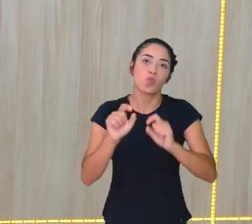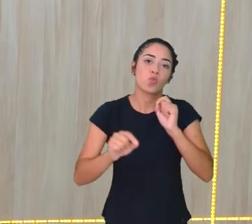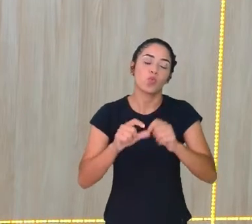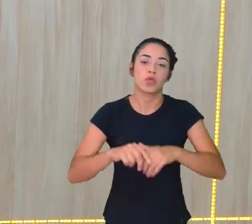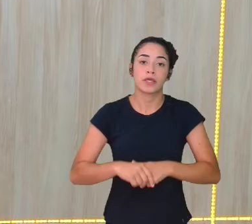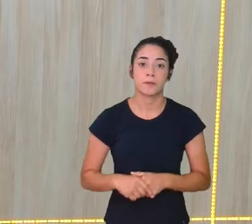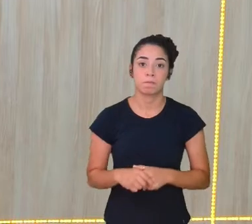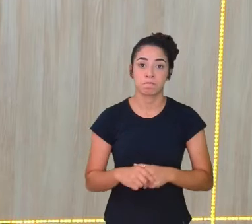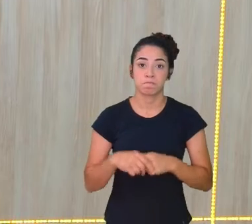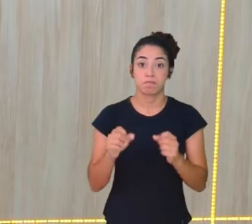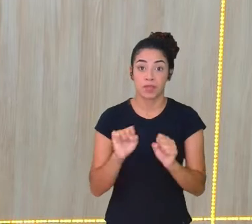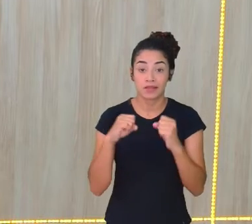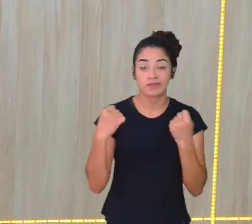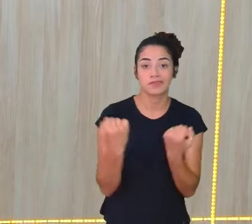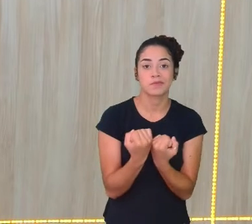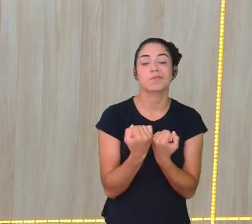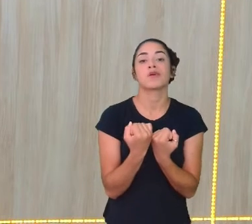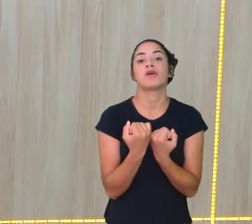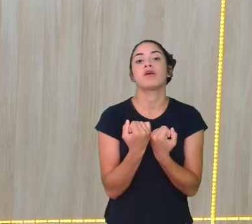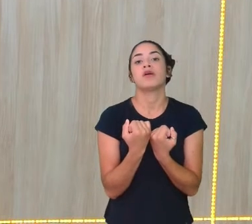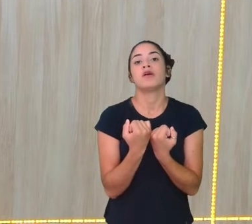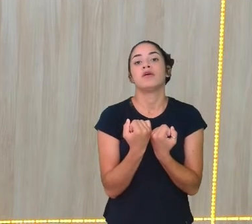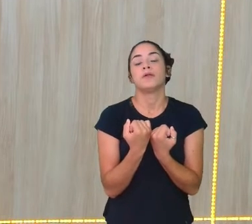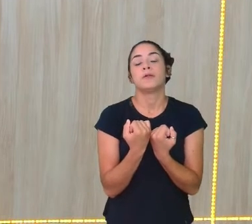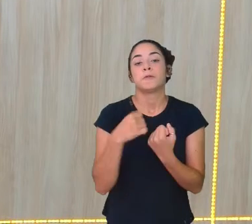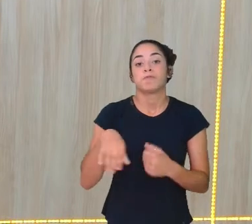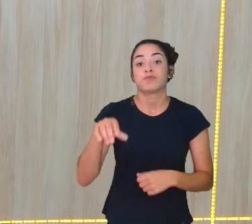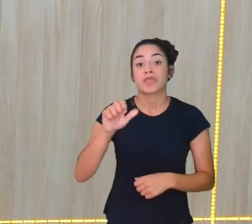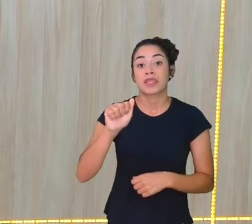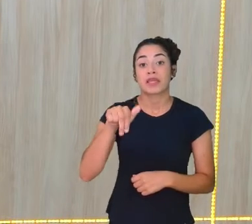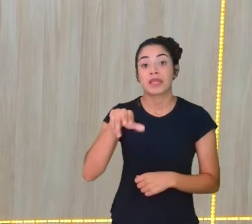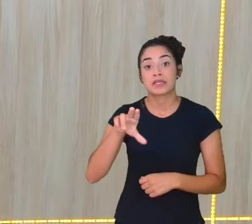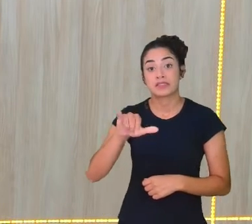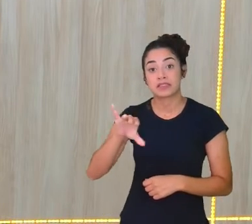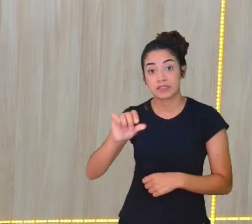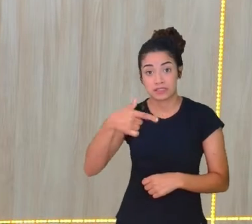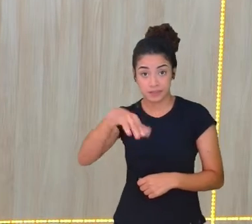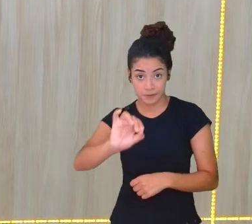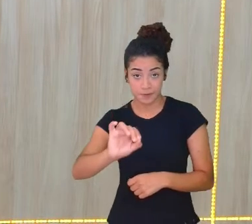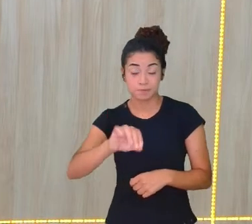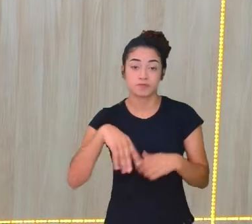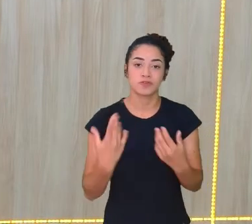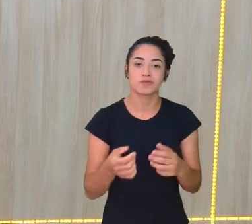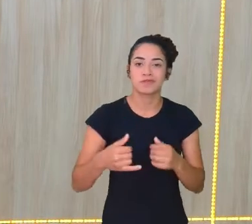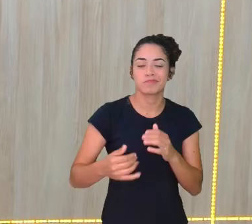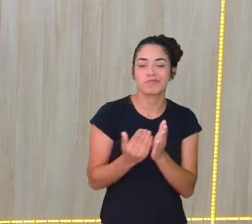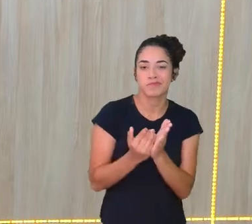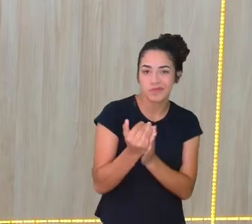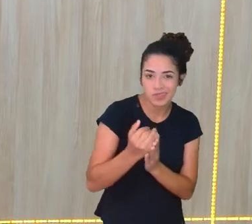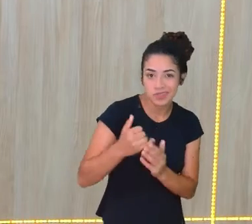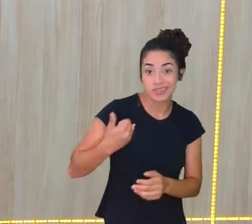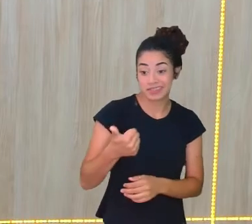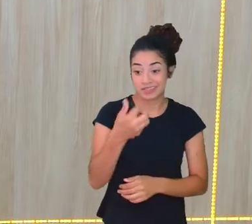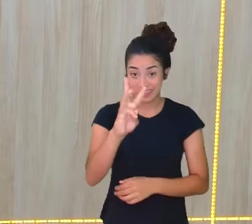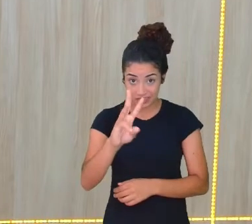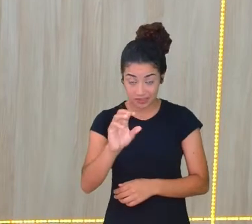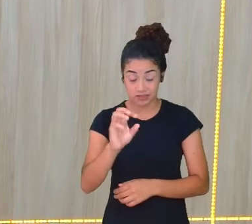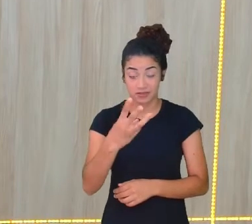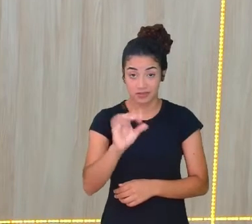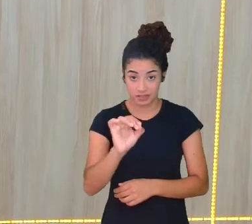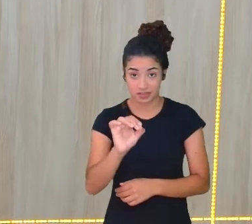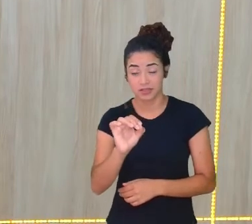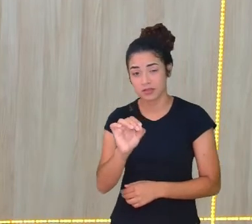a Assembleia dos Anciãos. Detalhe que a partir dos 30 anos de idade, esses soldados